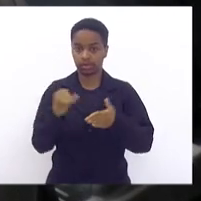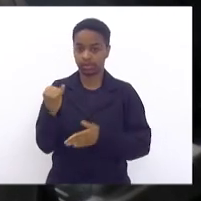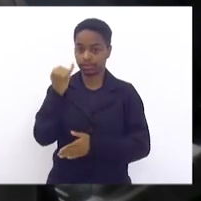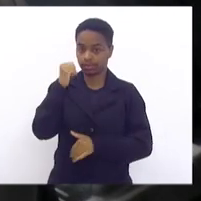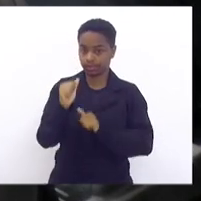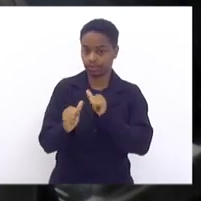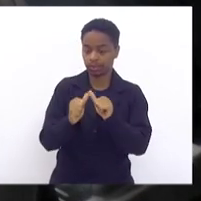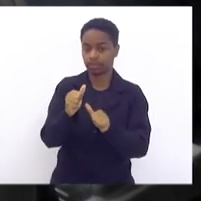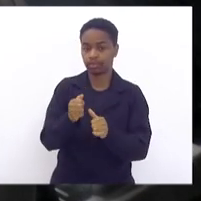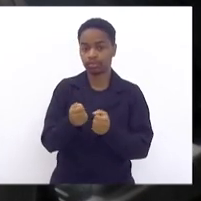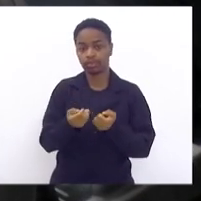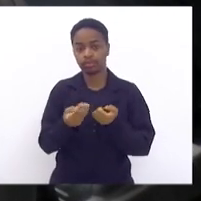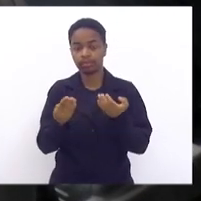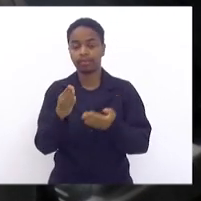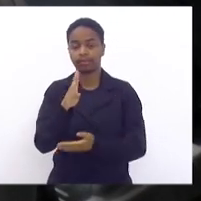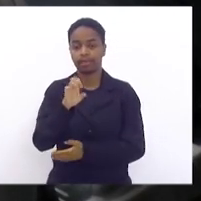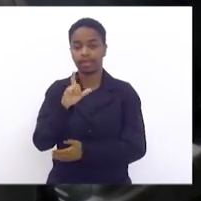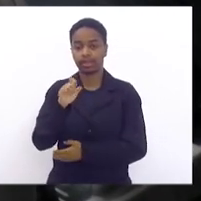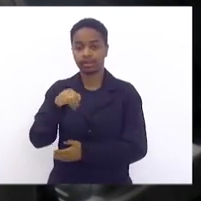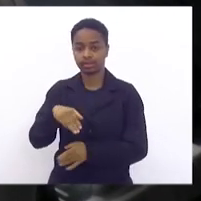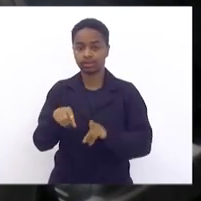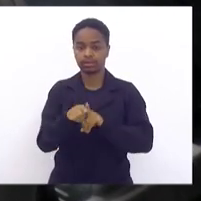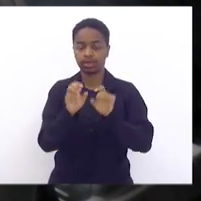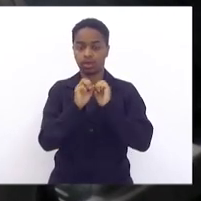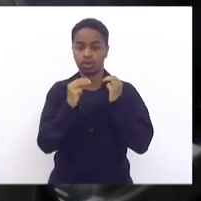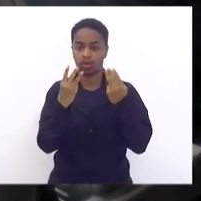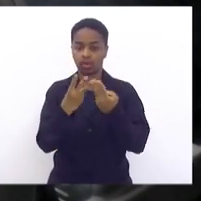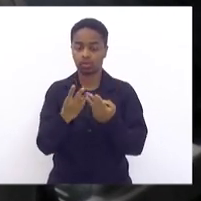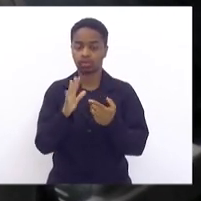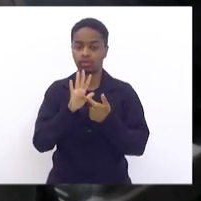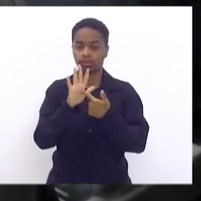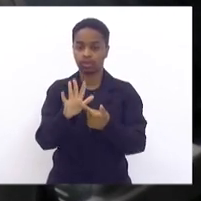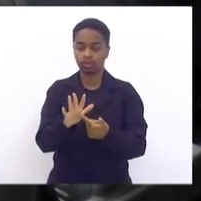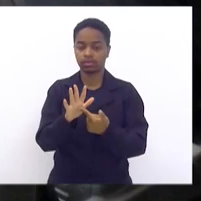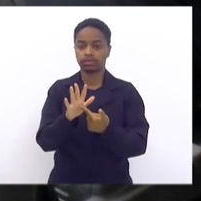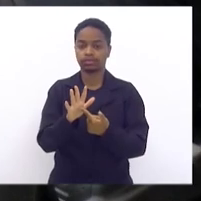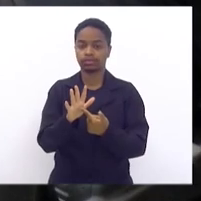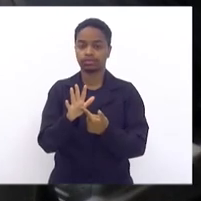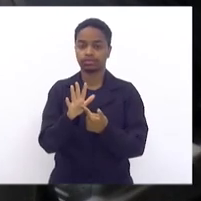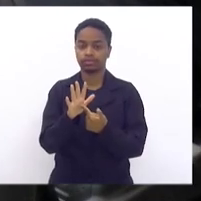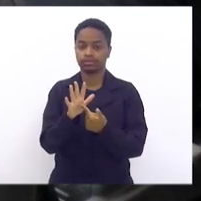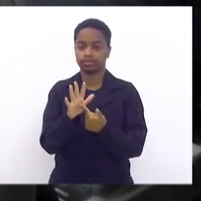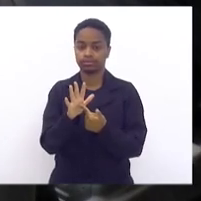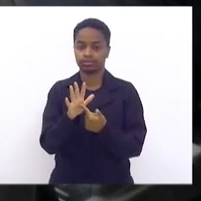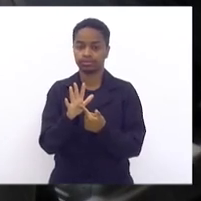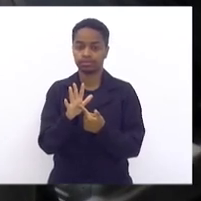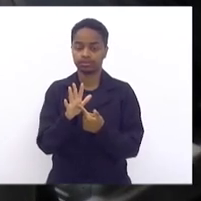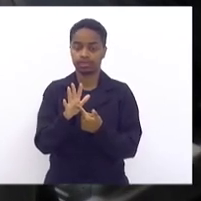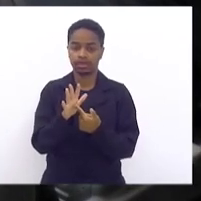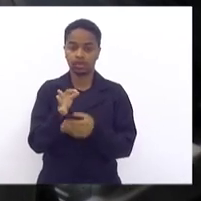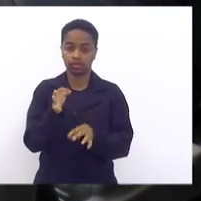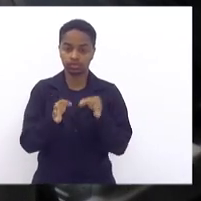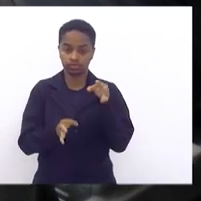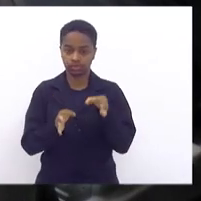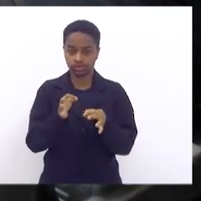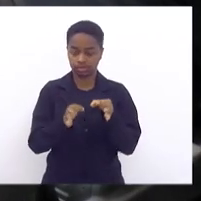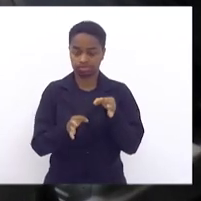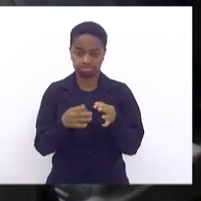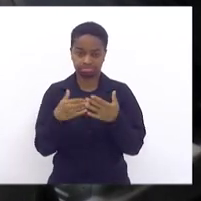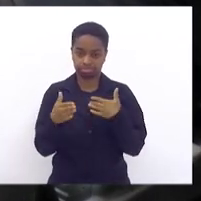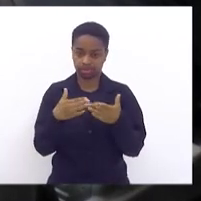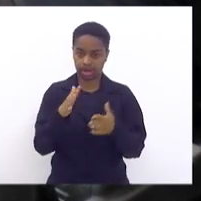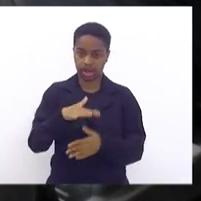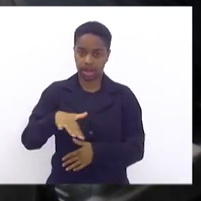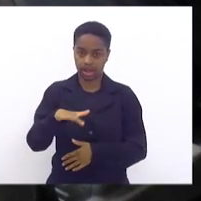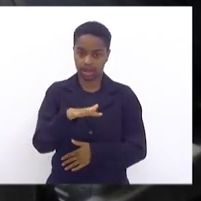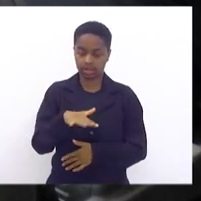Belém do Pará, a CEDO no âmbito da ONU, determinando que o julgamento, independentemente da